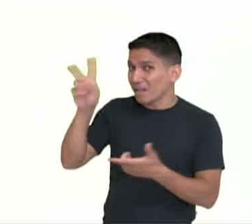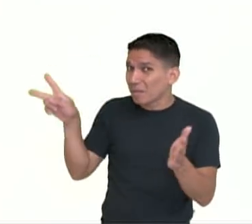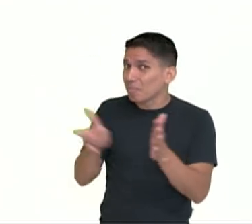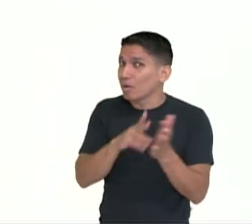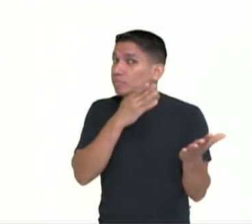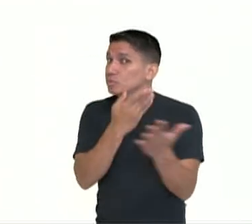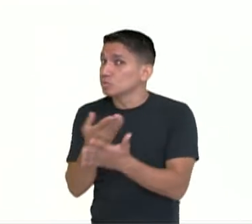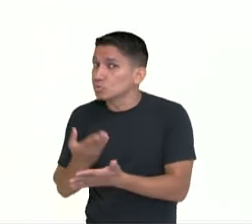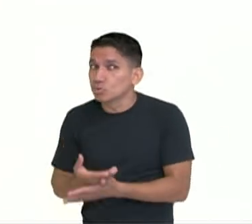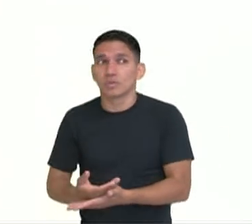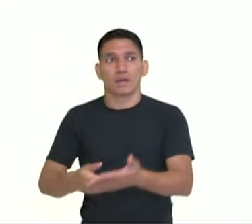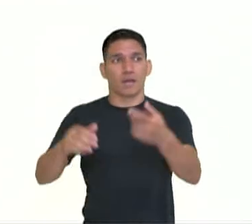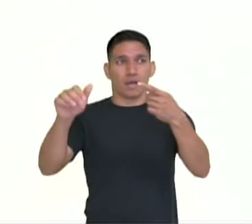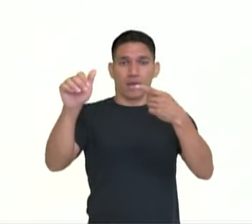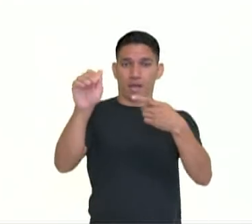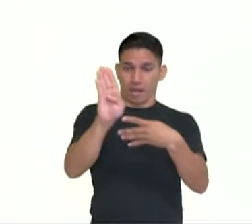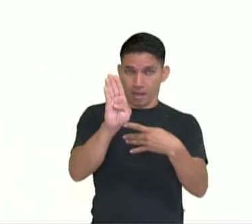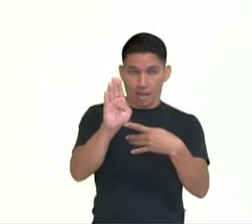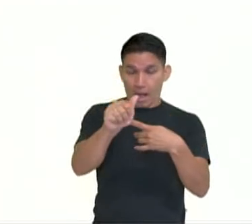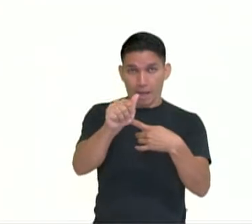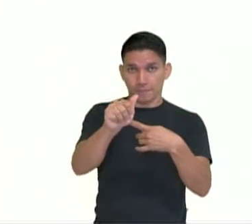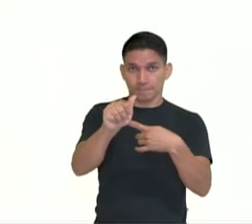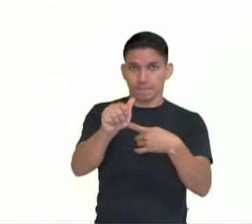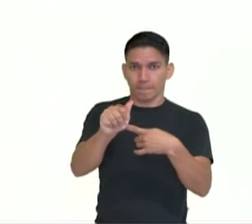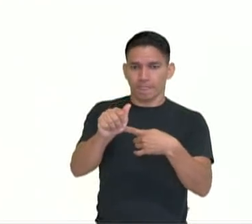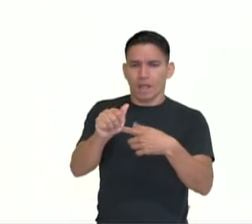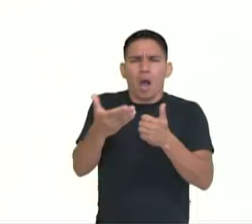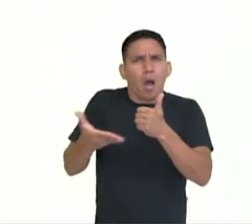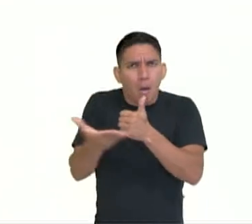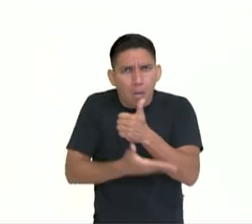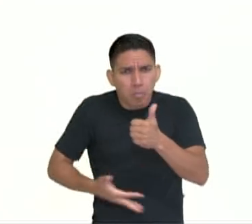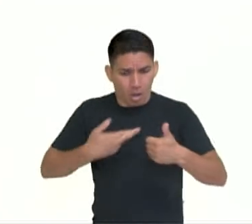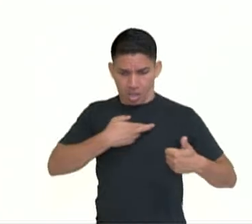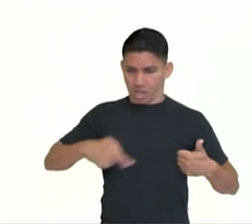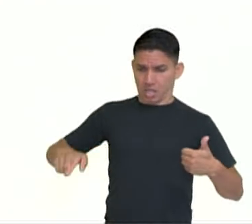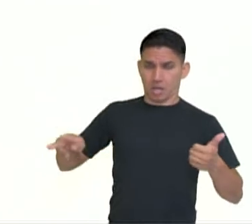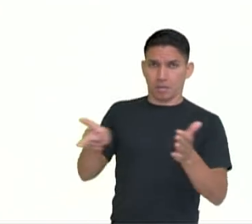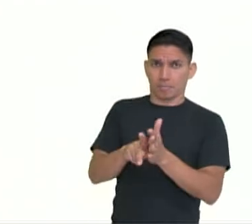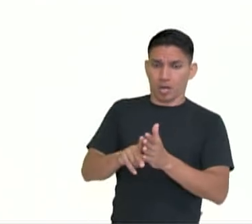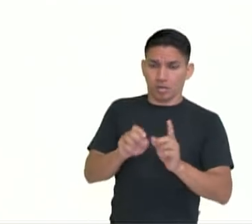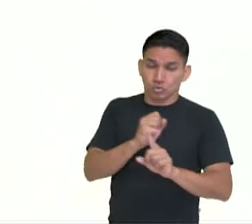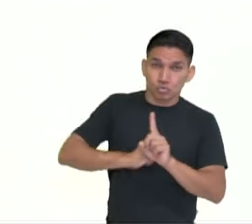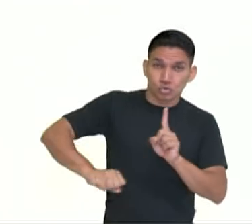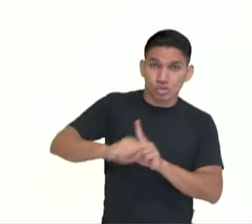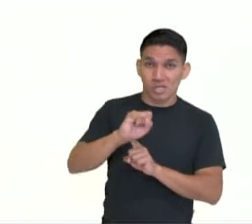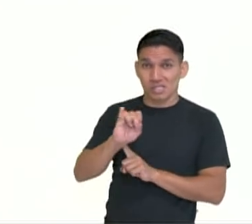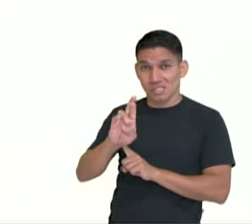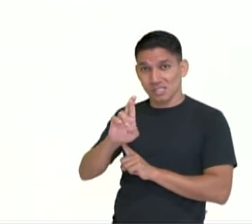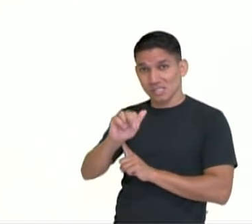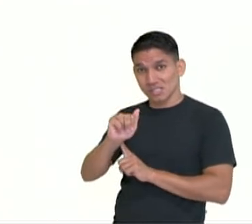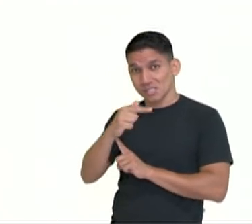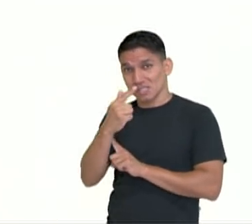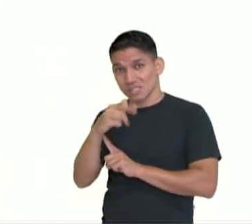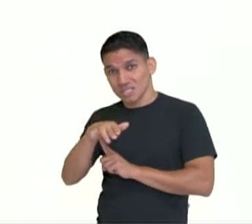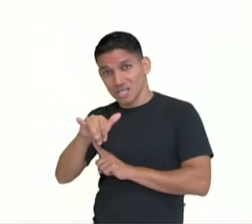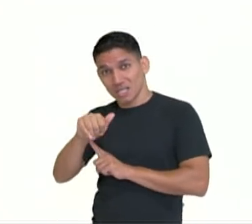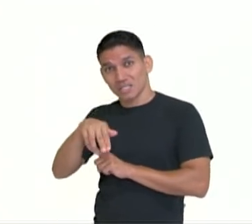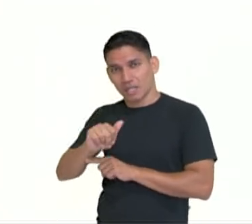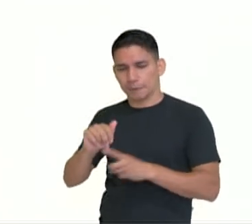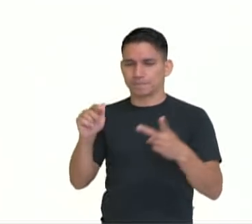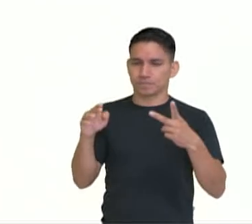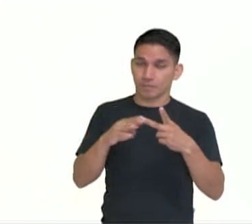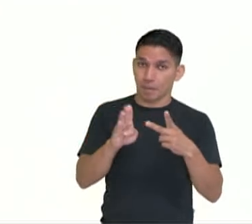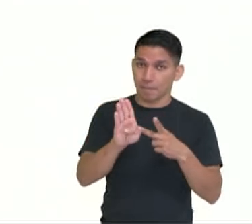estuda a base religiosa das civilizações iranianas, B, a base cultural da